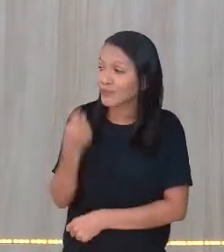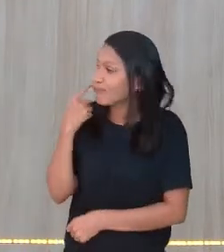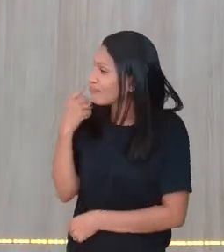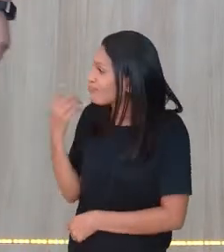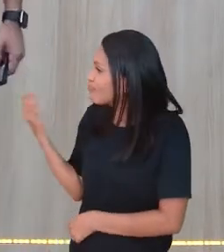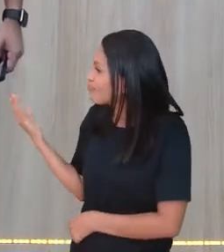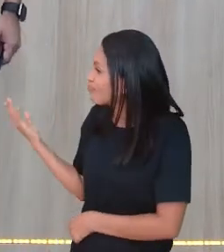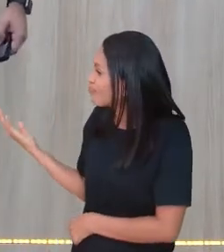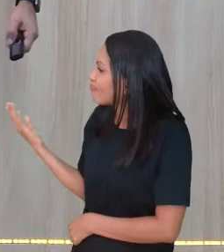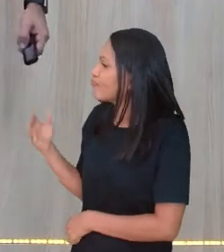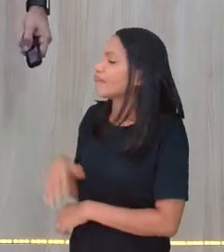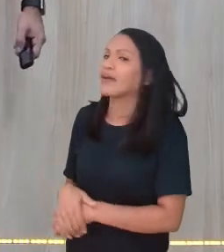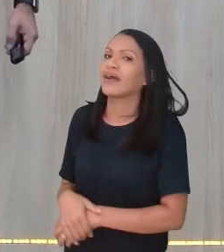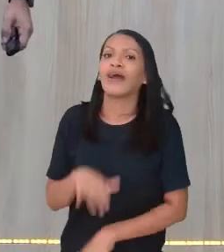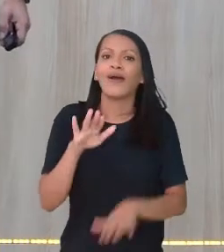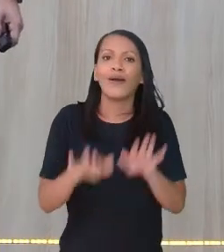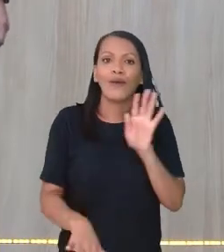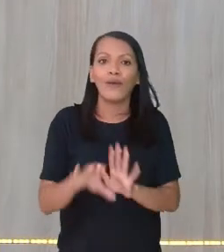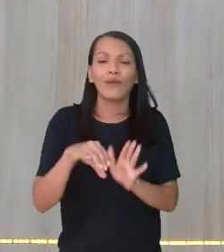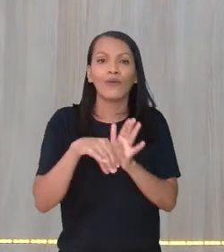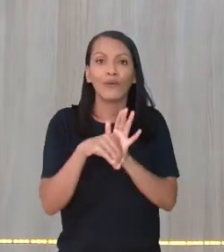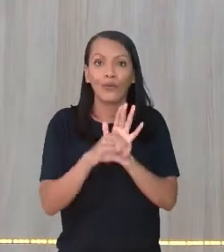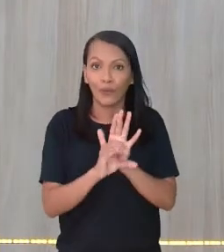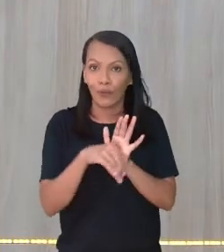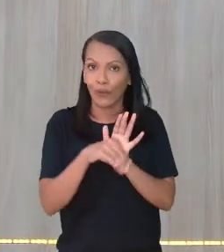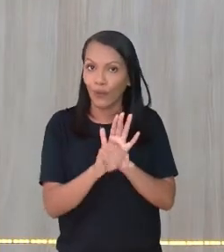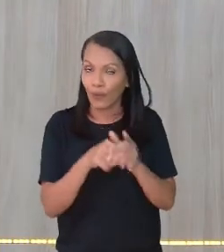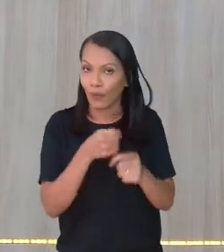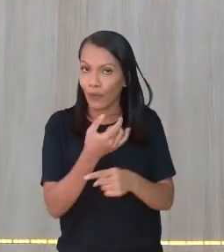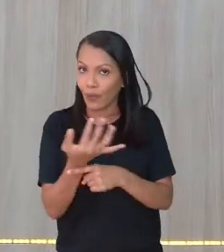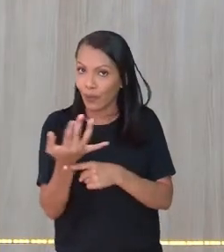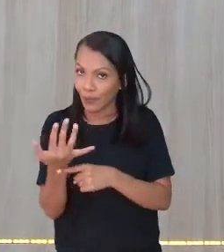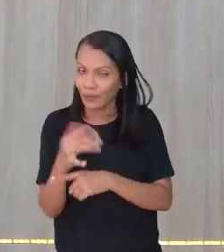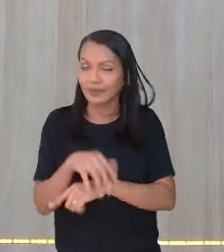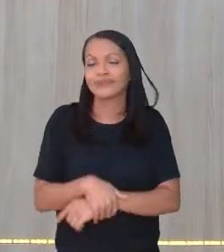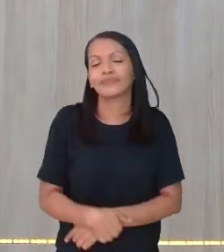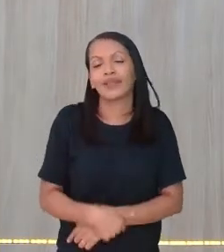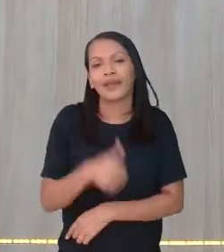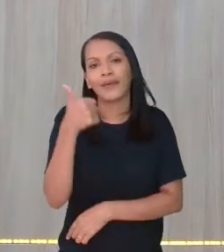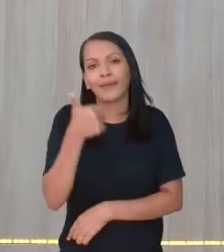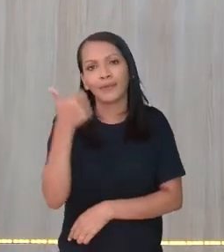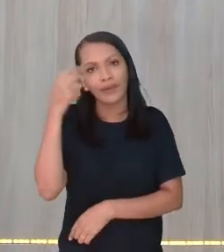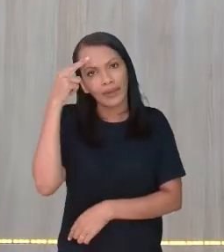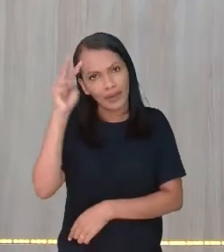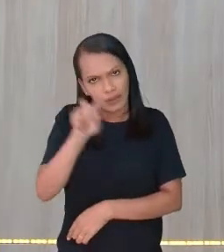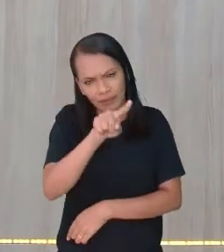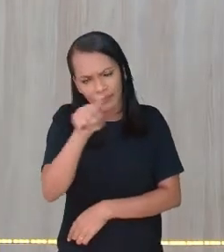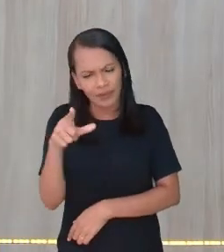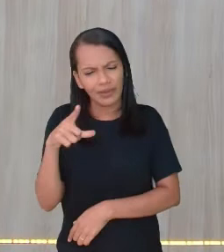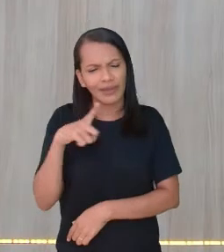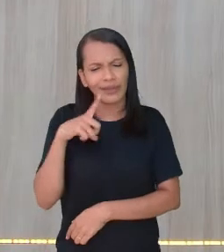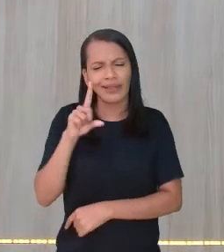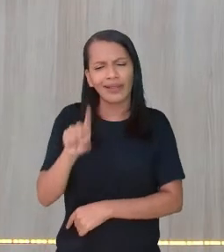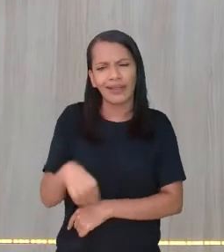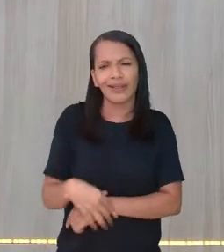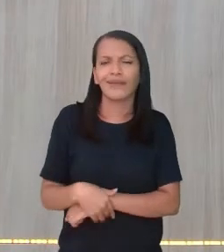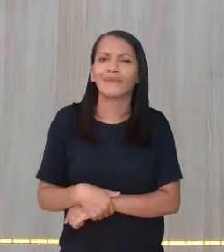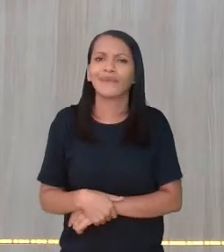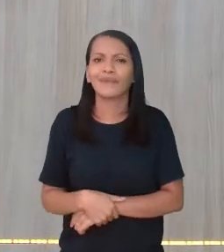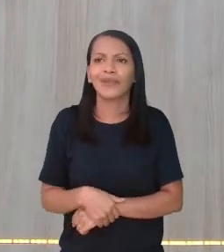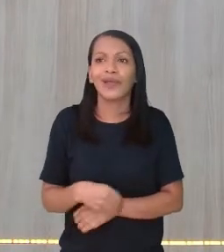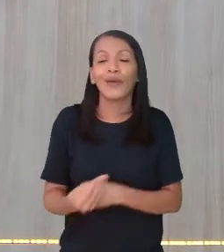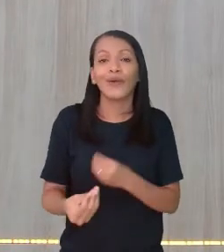alguns conceitos, tá, de fração. A primeira lembrança que eu quero que você tenha é em relação